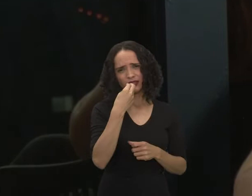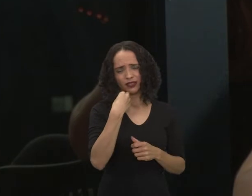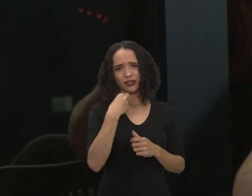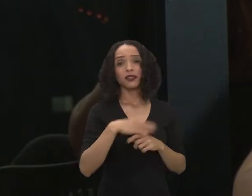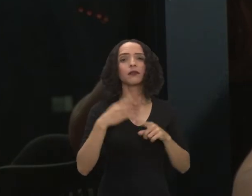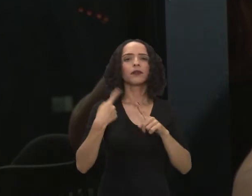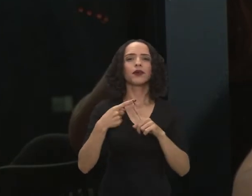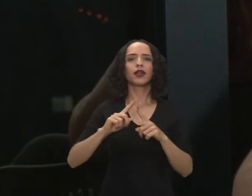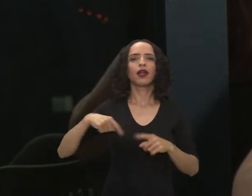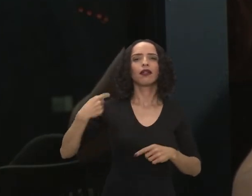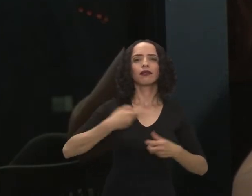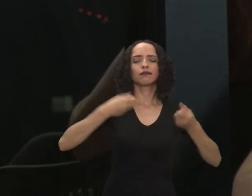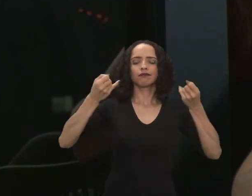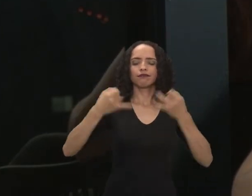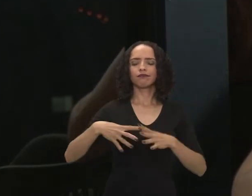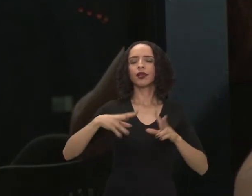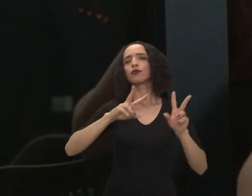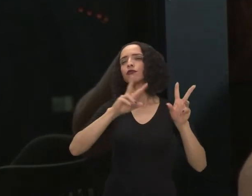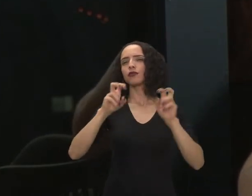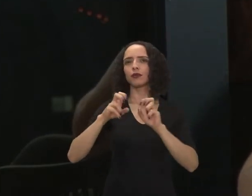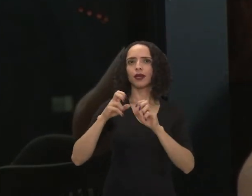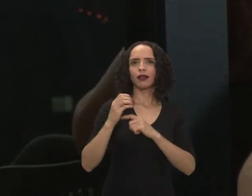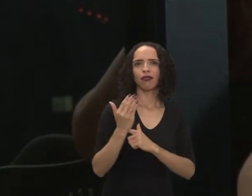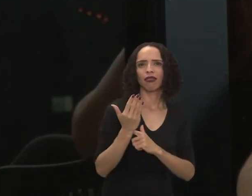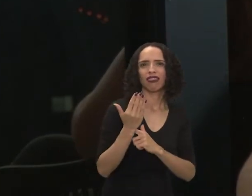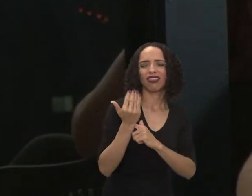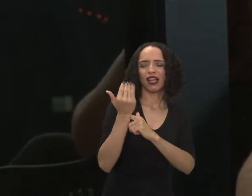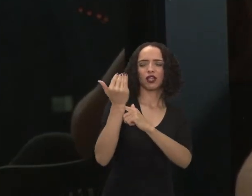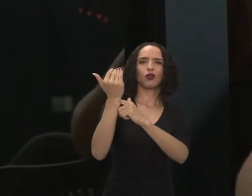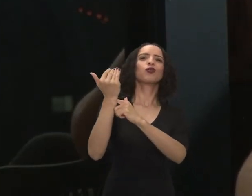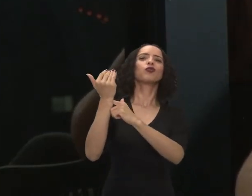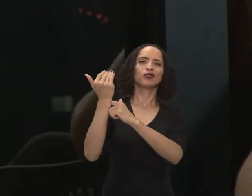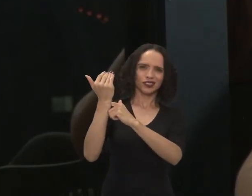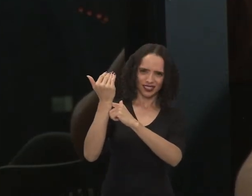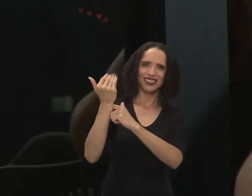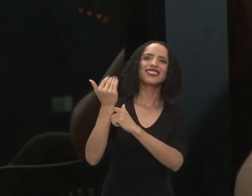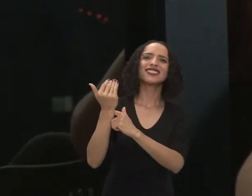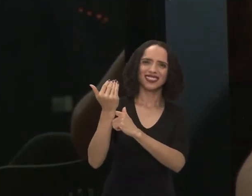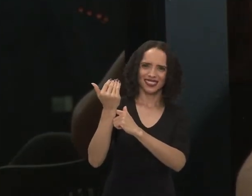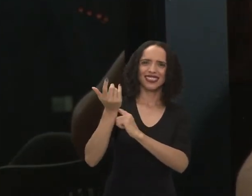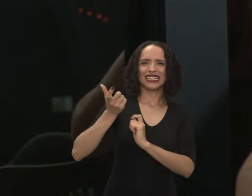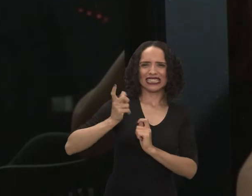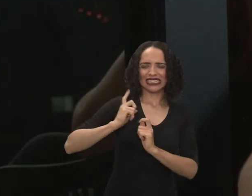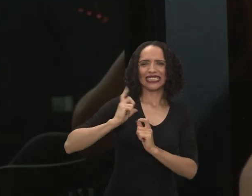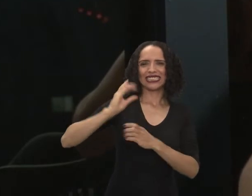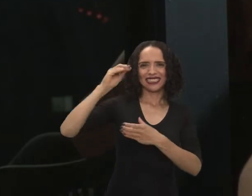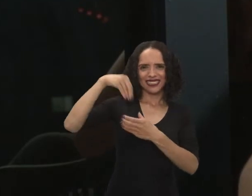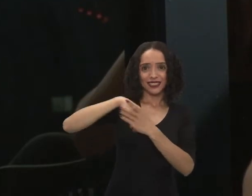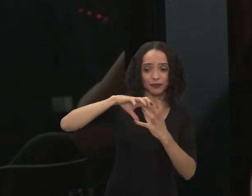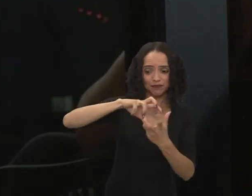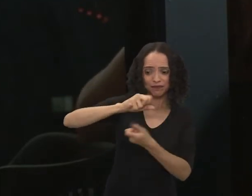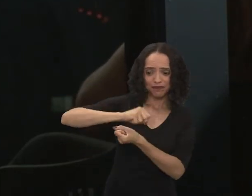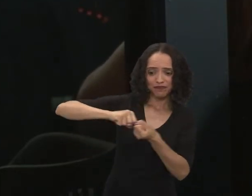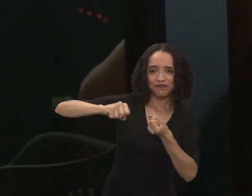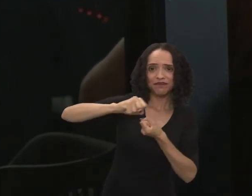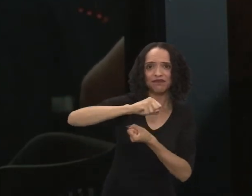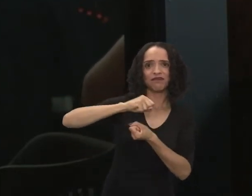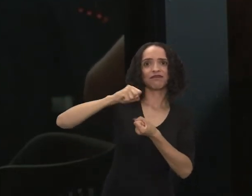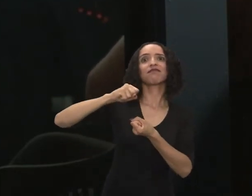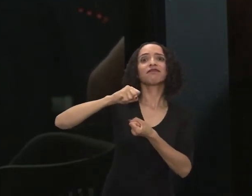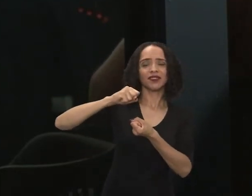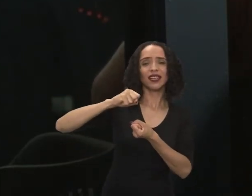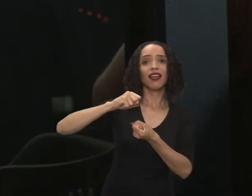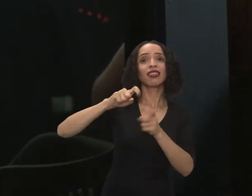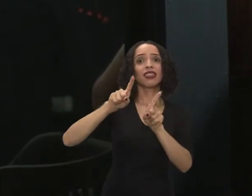gente fala de tecnologia, tecnologias mais sustentáveis, é importante pensar tanto do ponto de vista